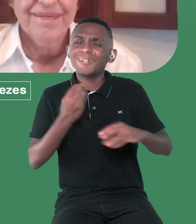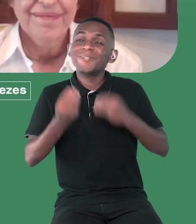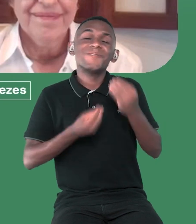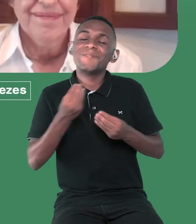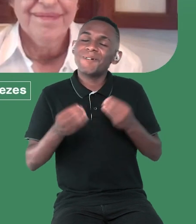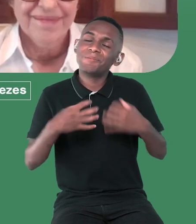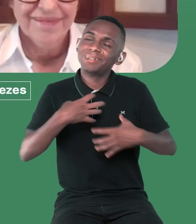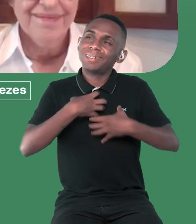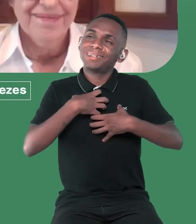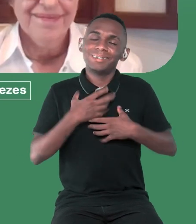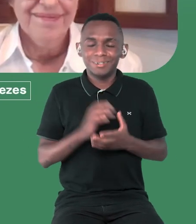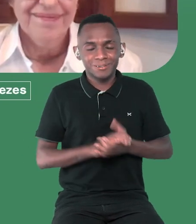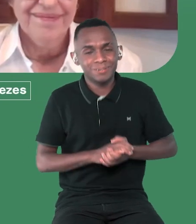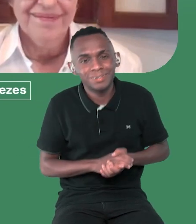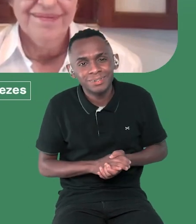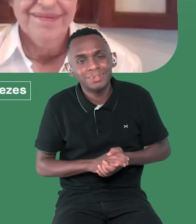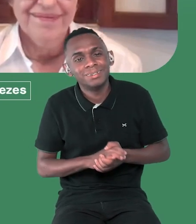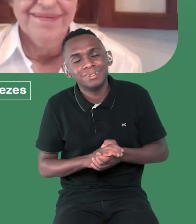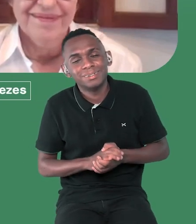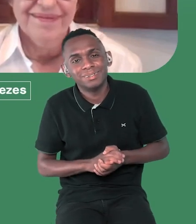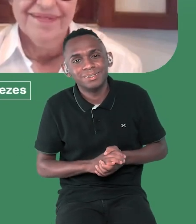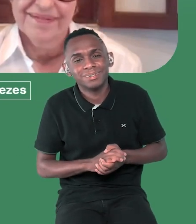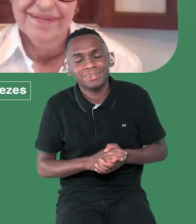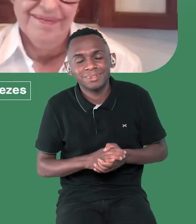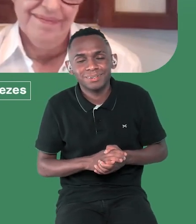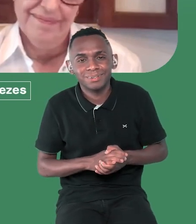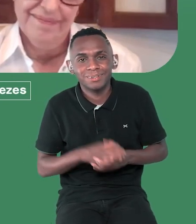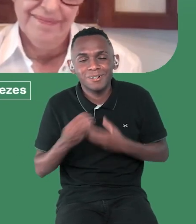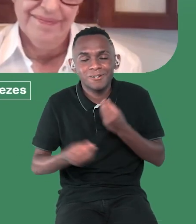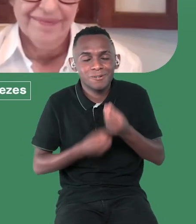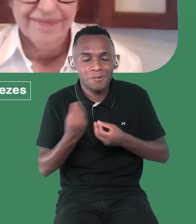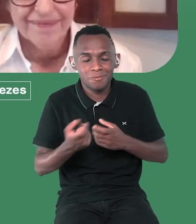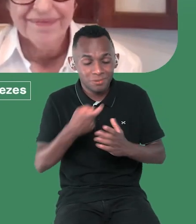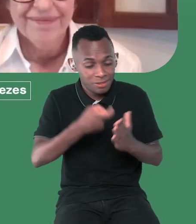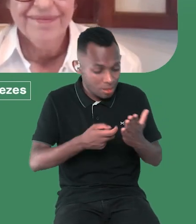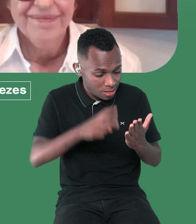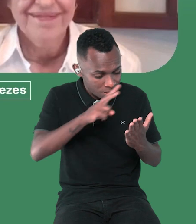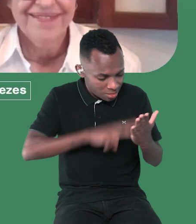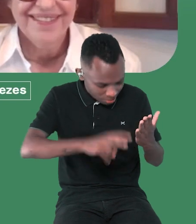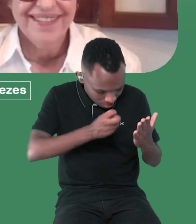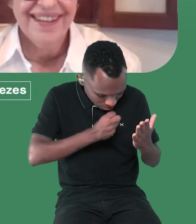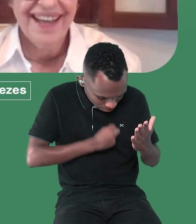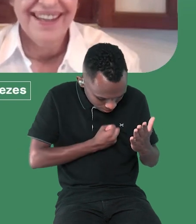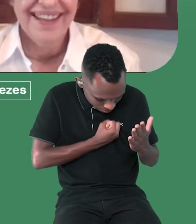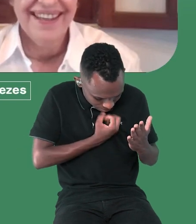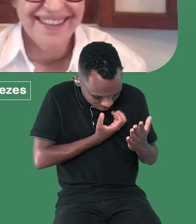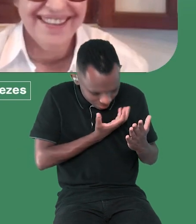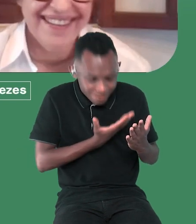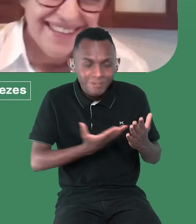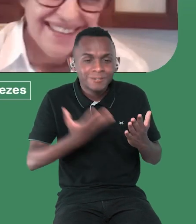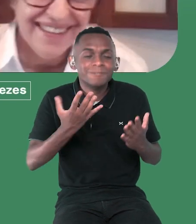sua porta e adentrou aí no seu coração e no seu trabalho, É, Silvana. né?